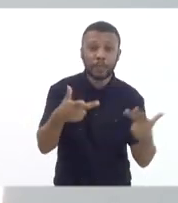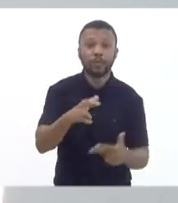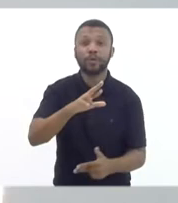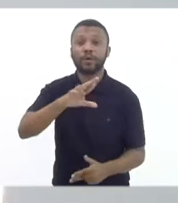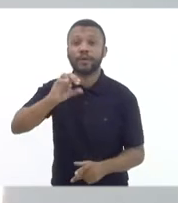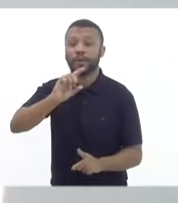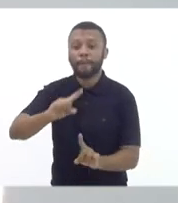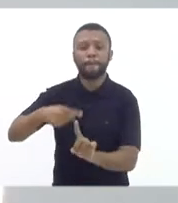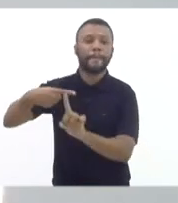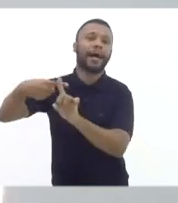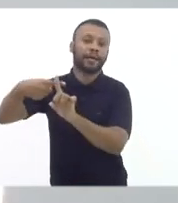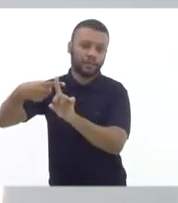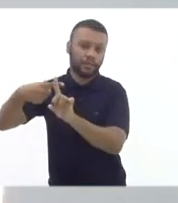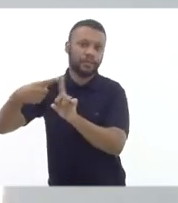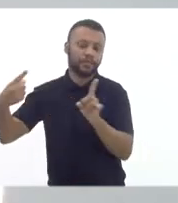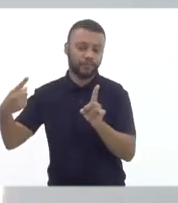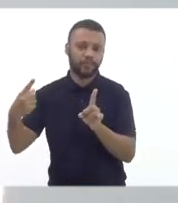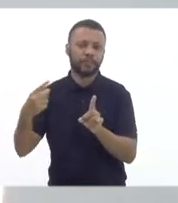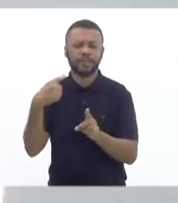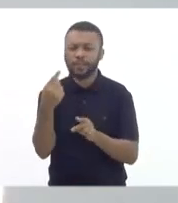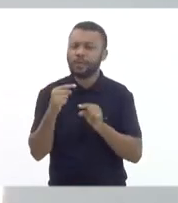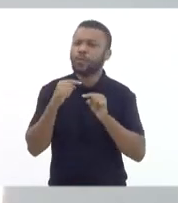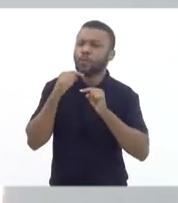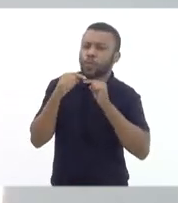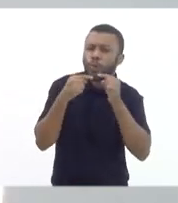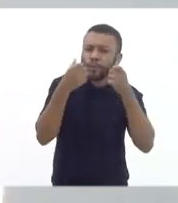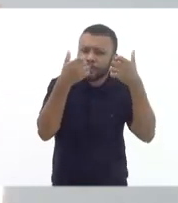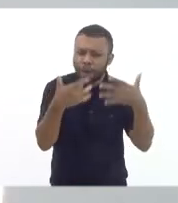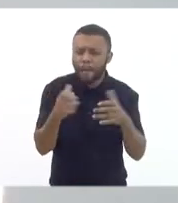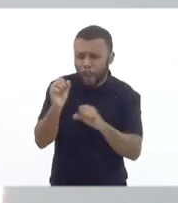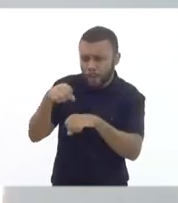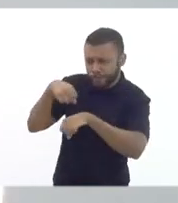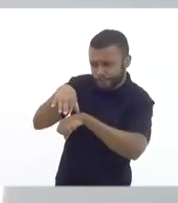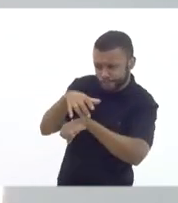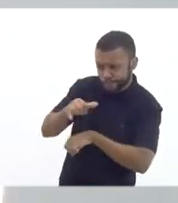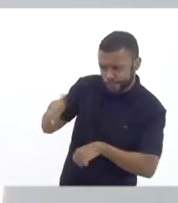sobre especialidades, etc., o que vai ter, mas eu quero... Posso adiantar já?